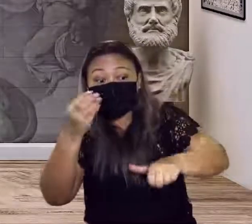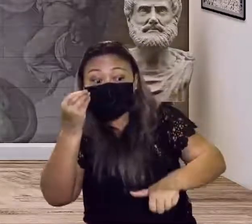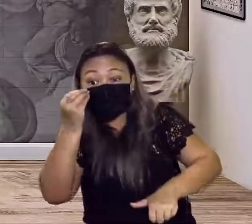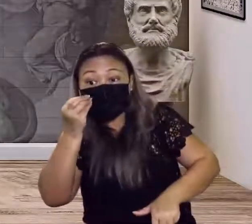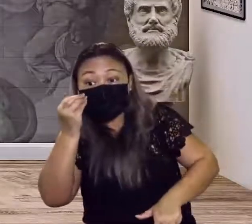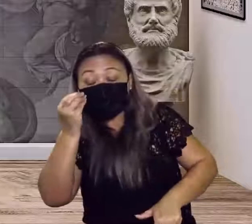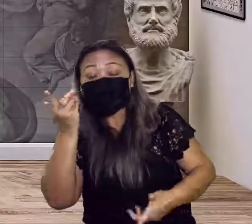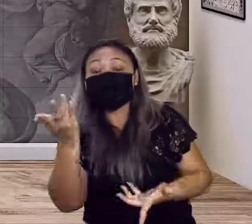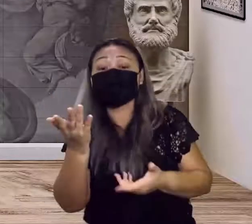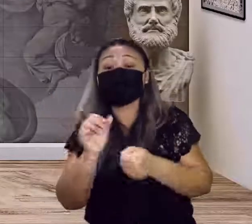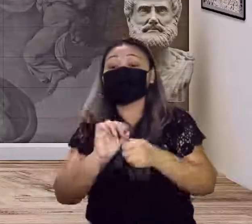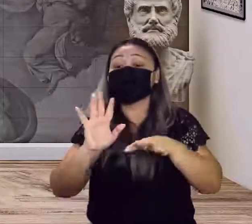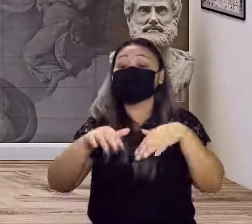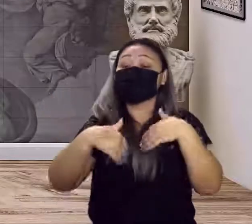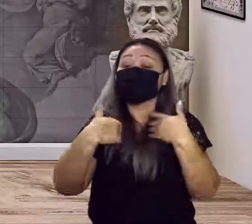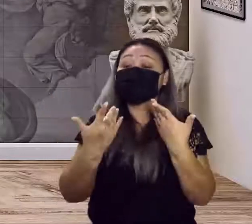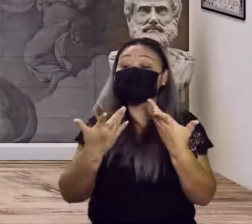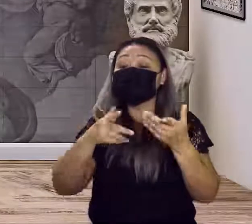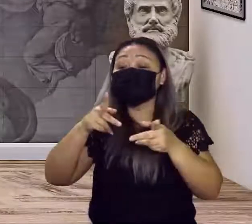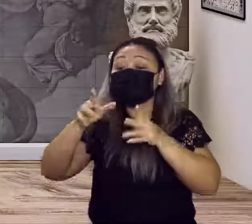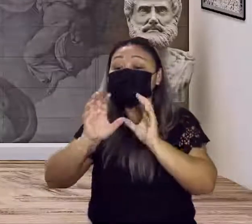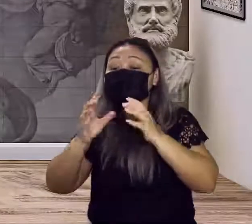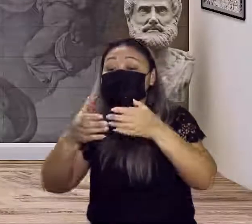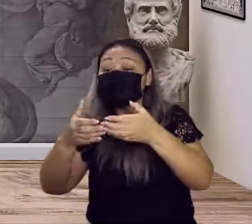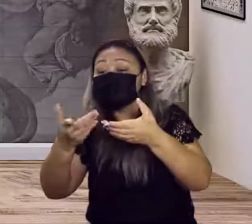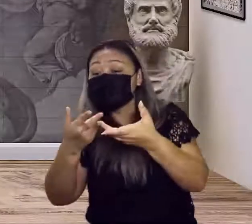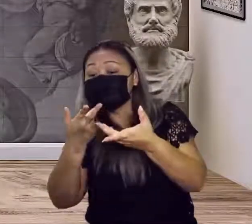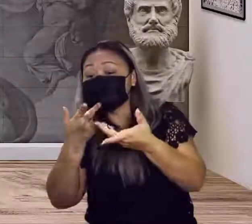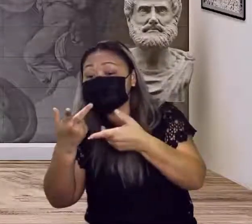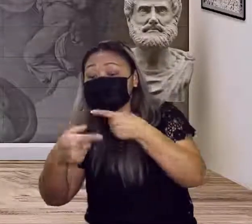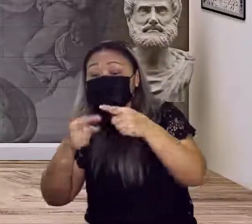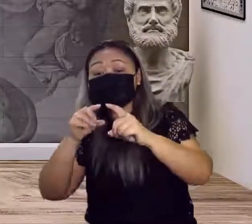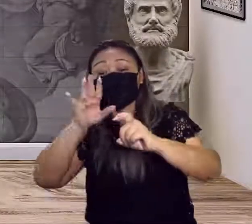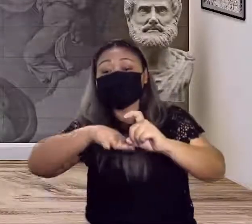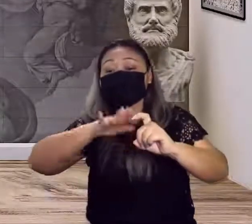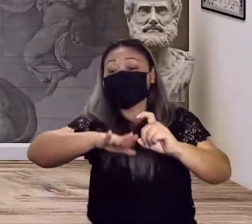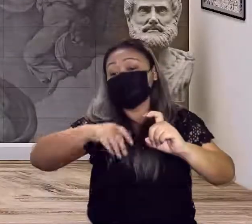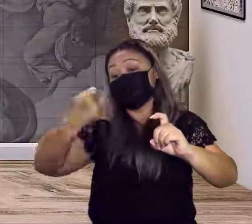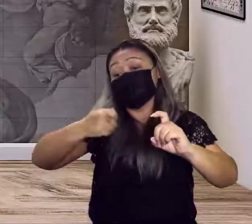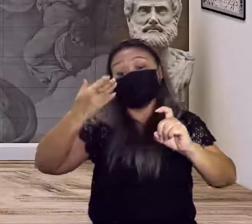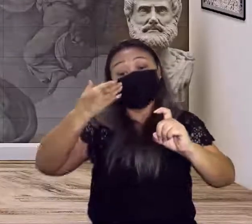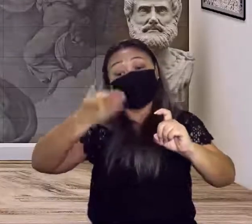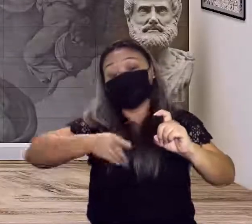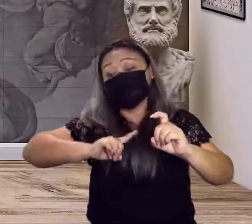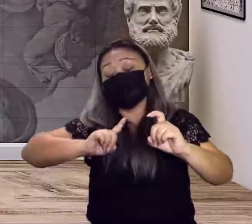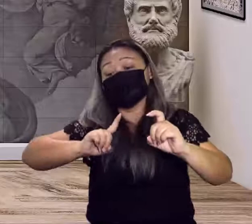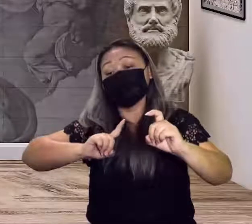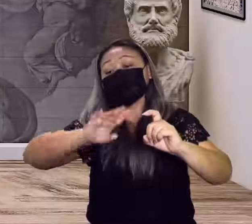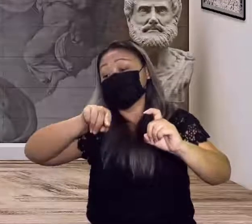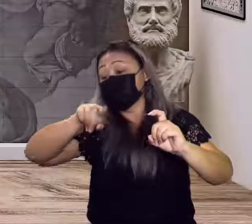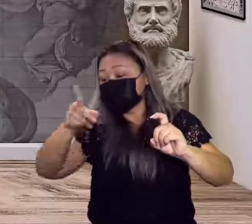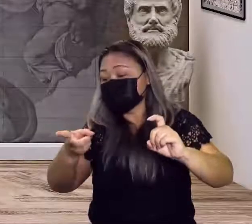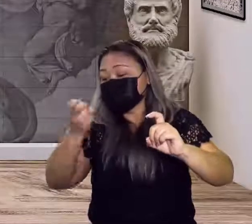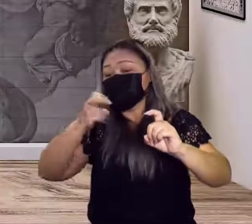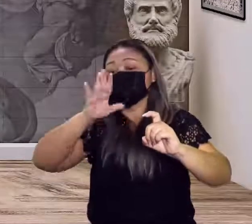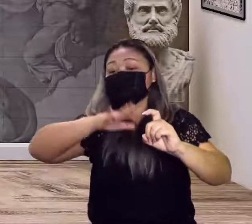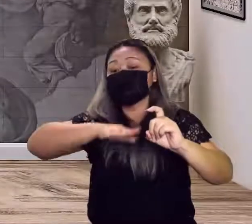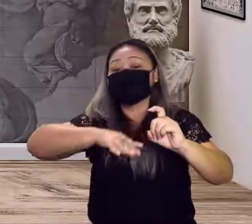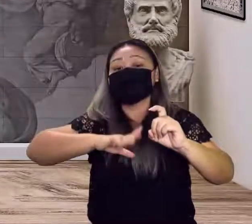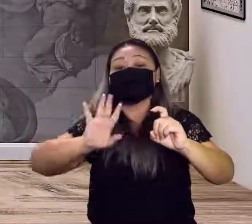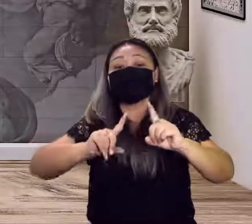O senso comum não precisa, que é os mitos de comprovações. Logo eu percebo que é um mito, né? Um senso